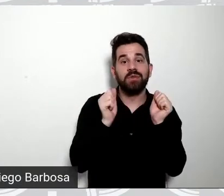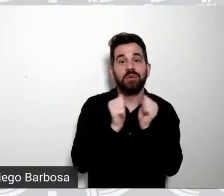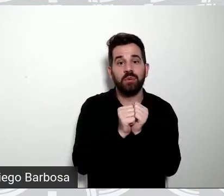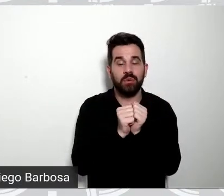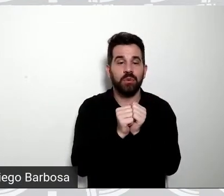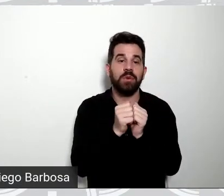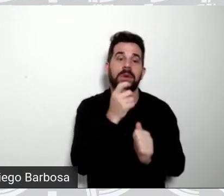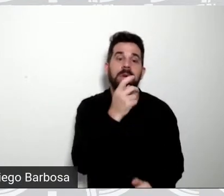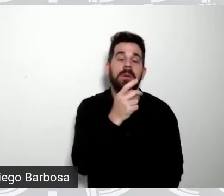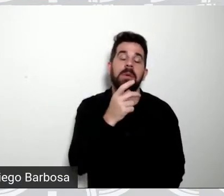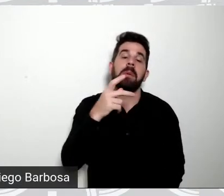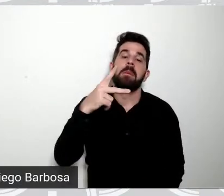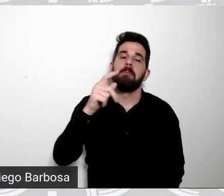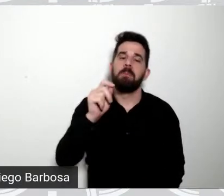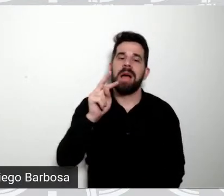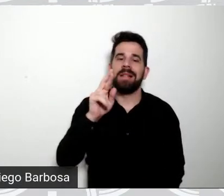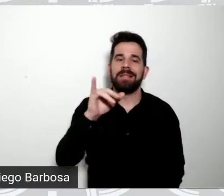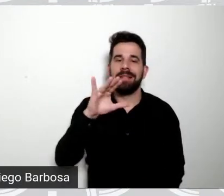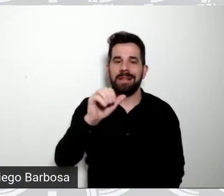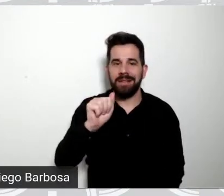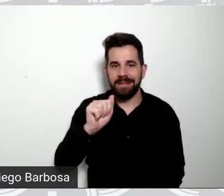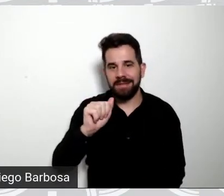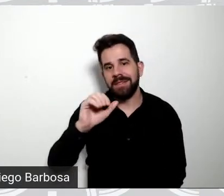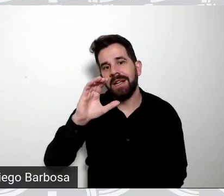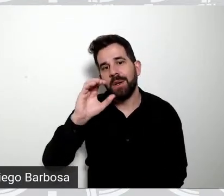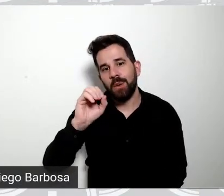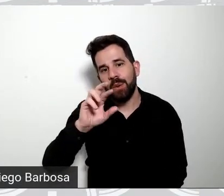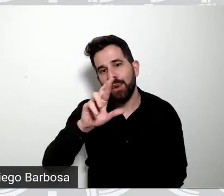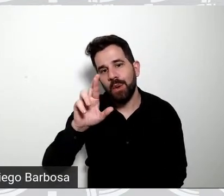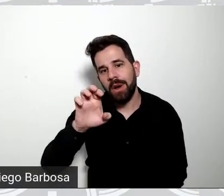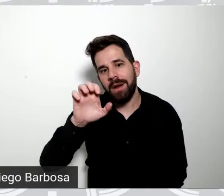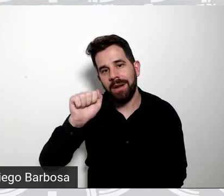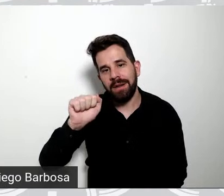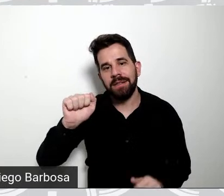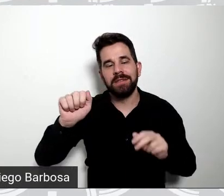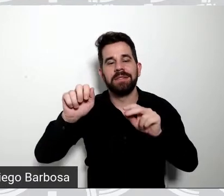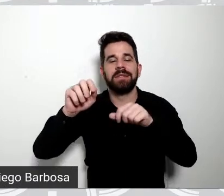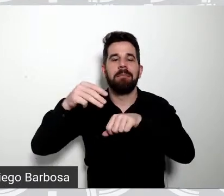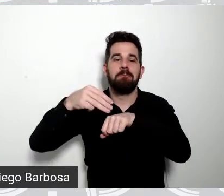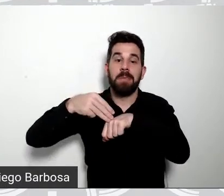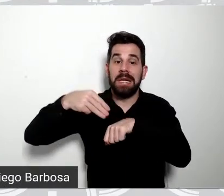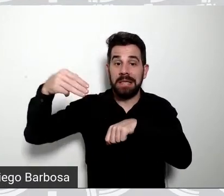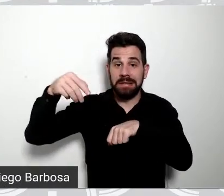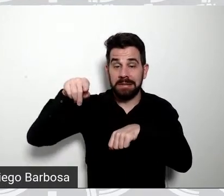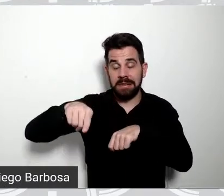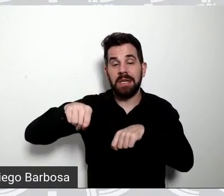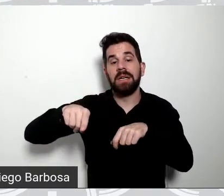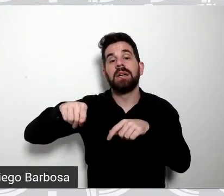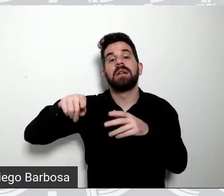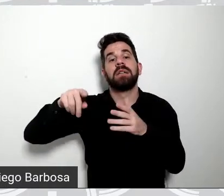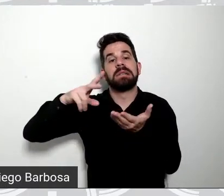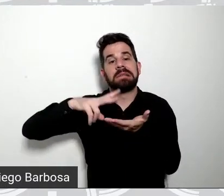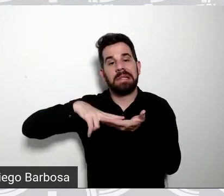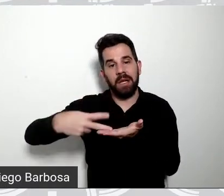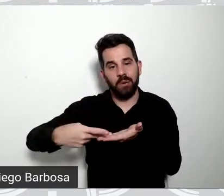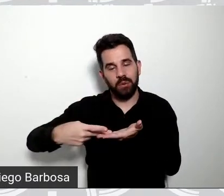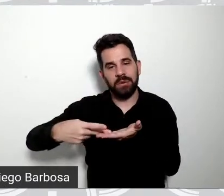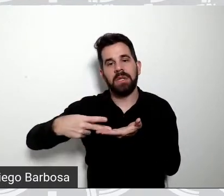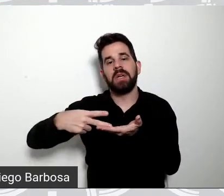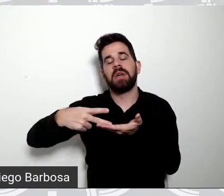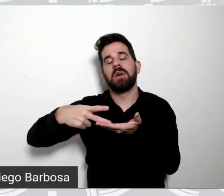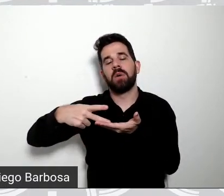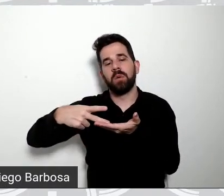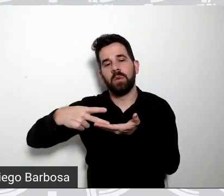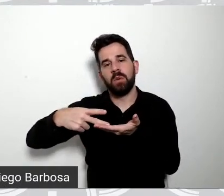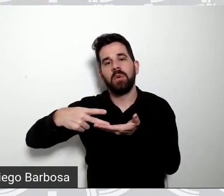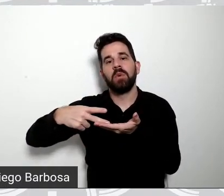Patrícia Correia, que fez o mestrado sob a tradução de Drummond, A Fugitiva, uhum, de Proust, que